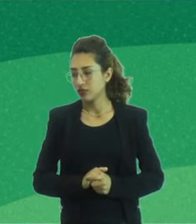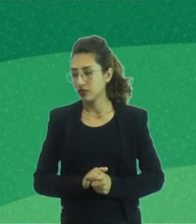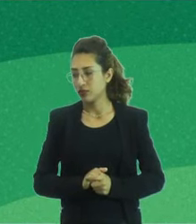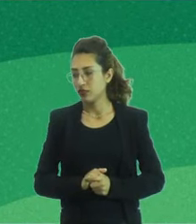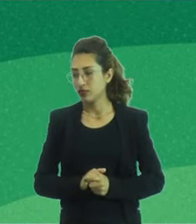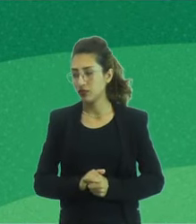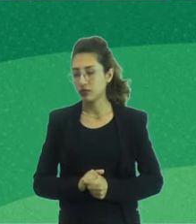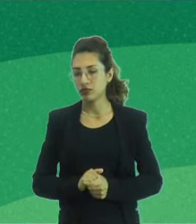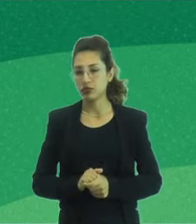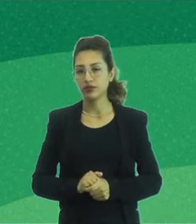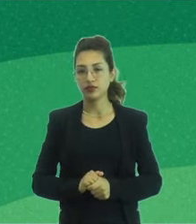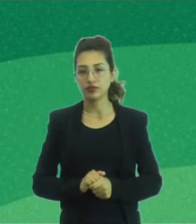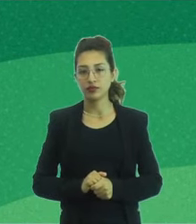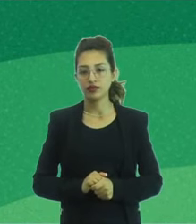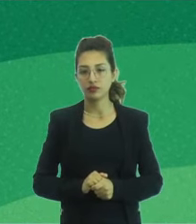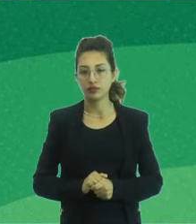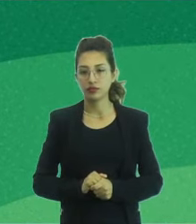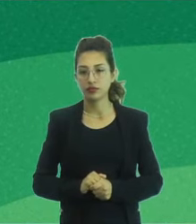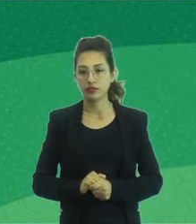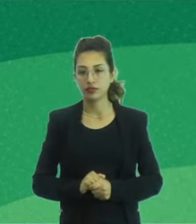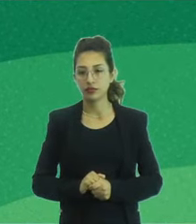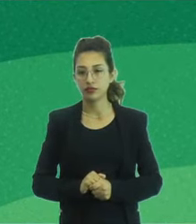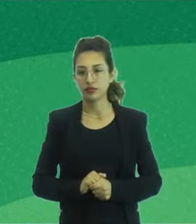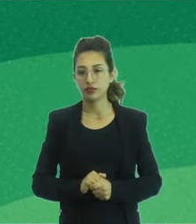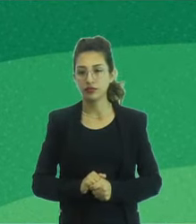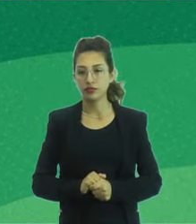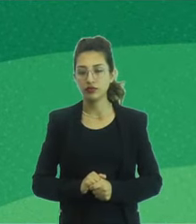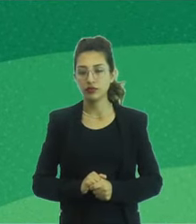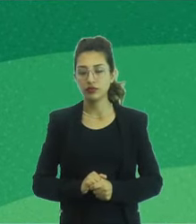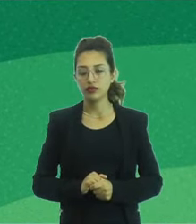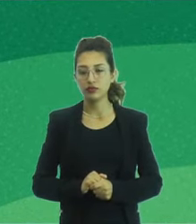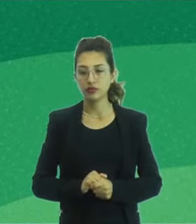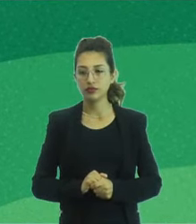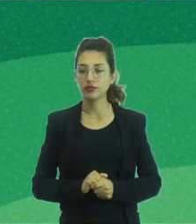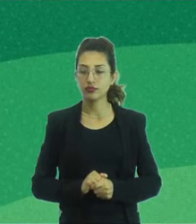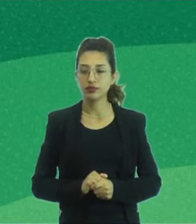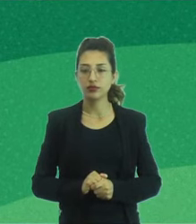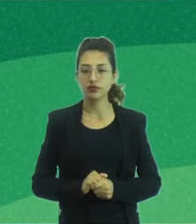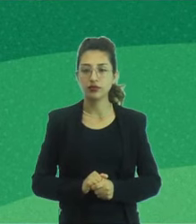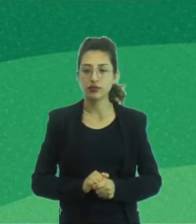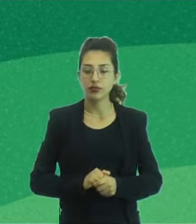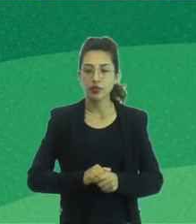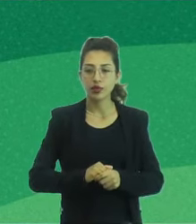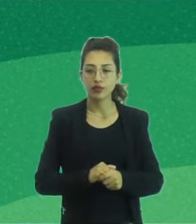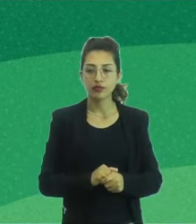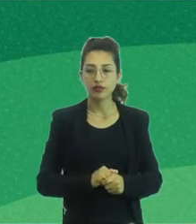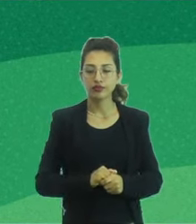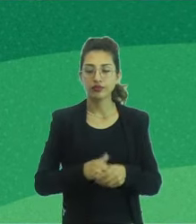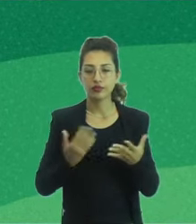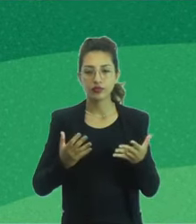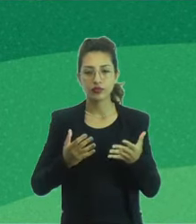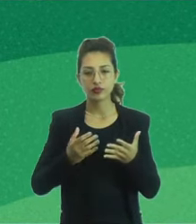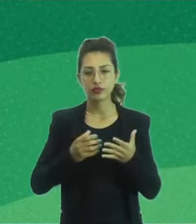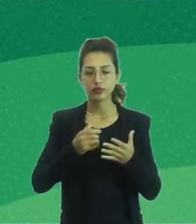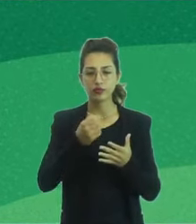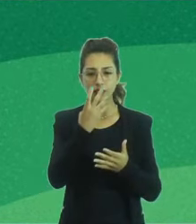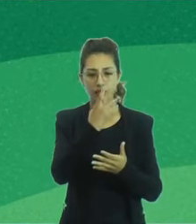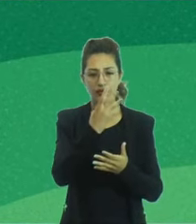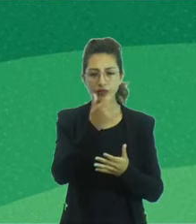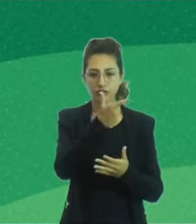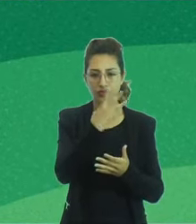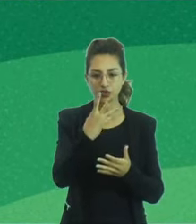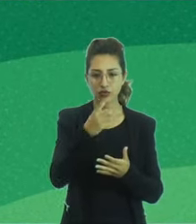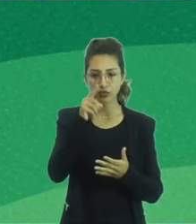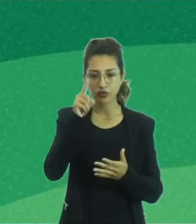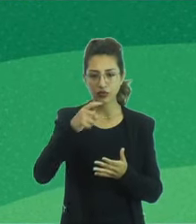tem uma coisa que quando eu não tô aqui eu tô 24 por 7 você já ouviram esse termo